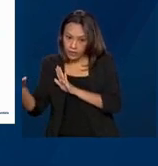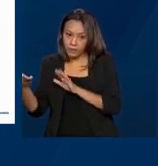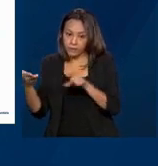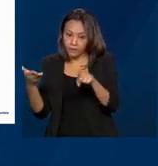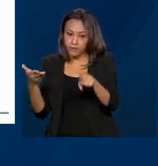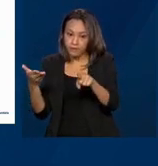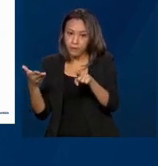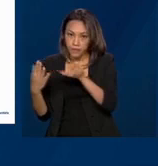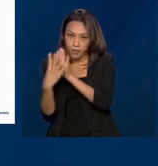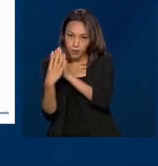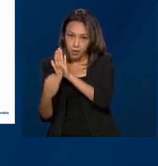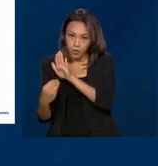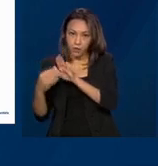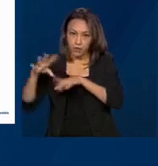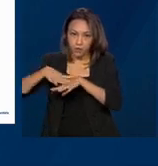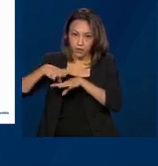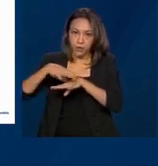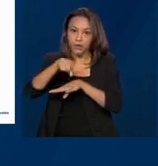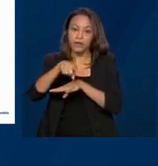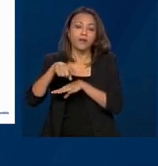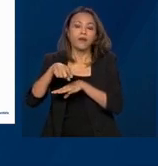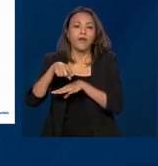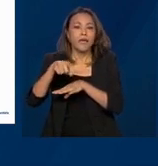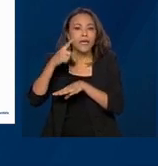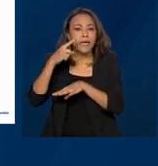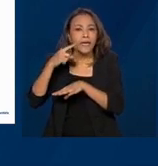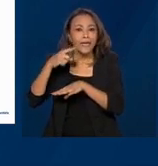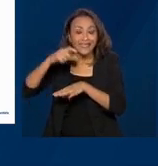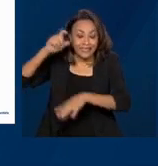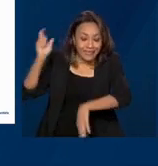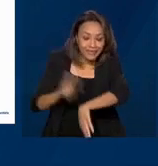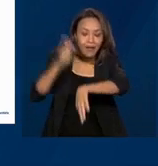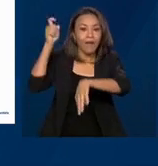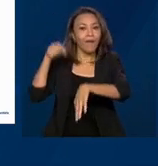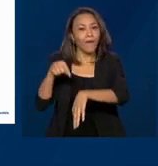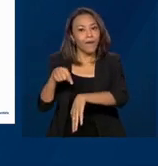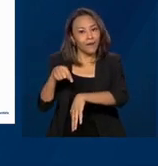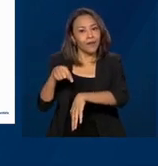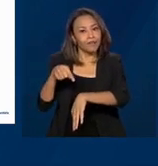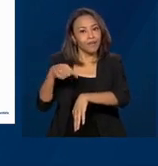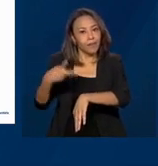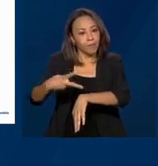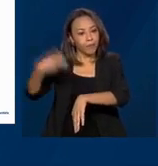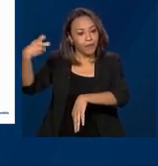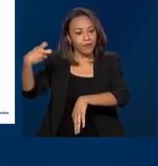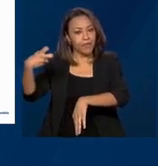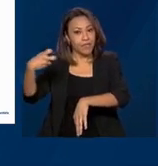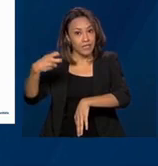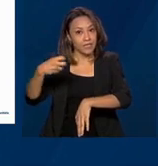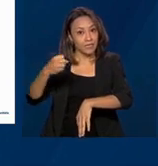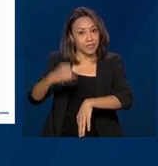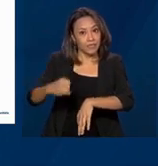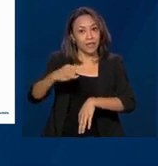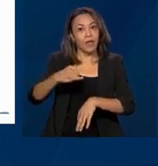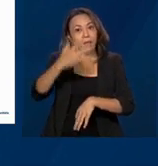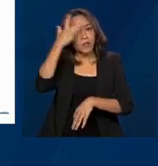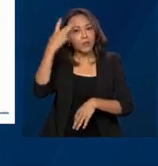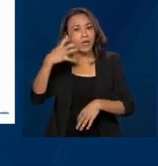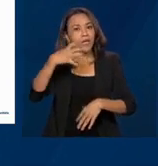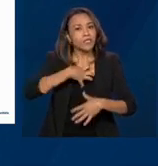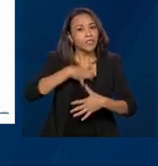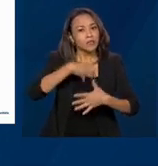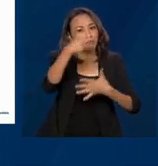avalia o risco instantâneo de você estar sintomático num determinado momento do tempo.